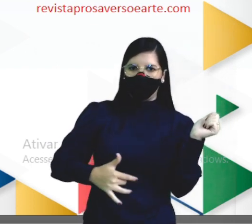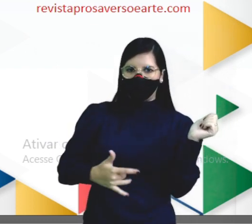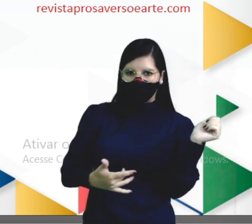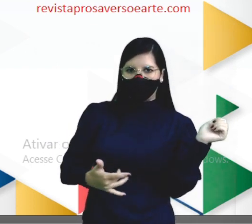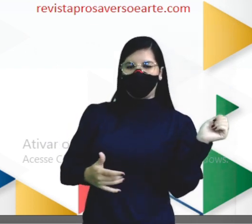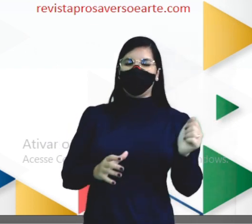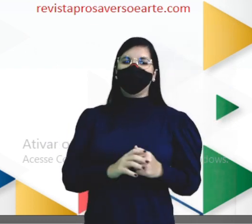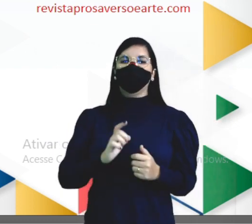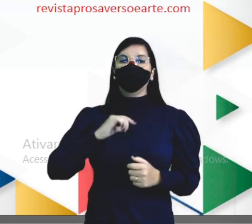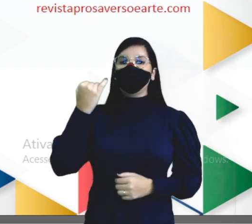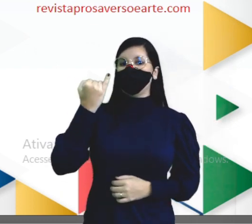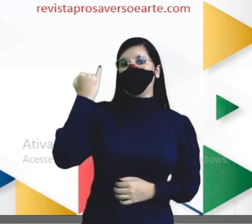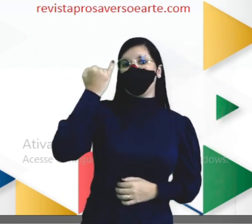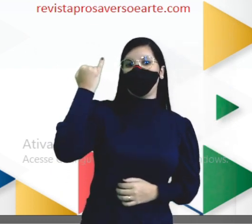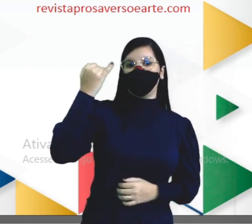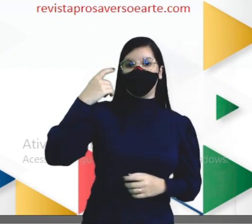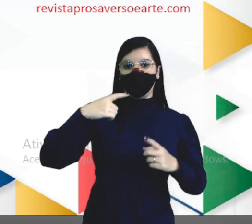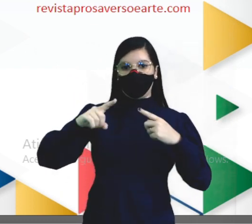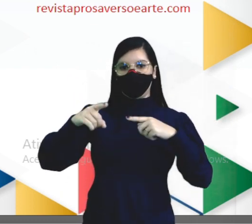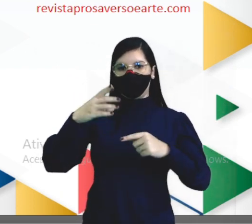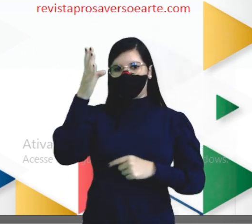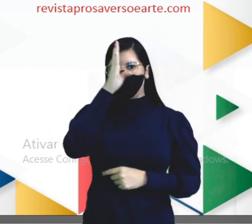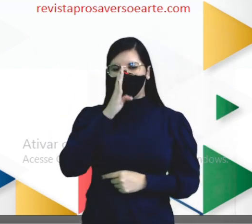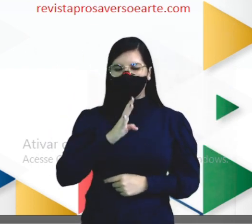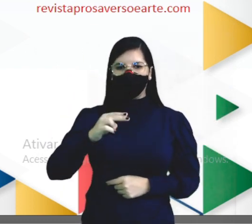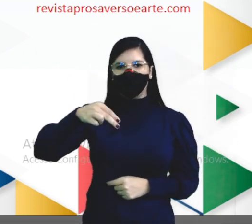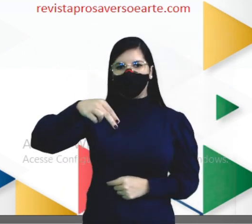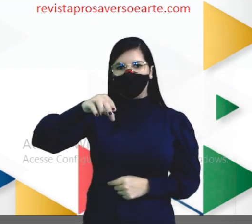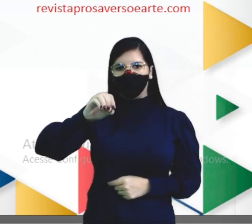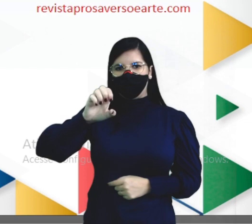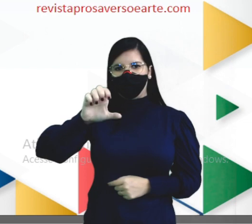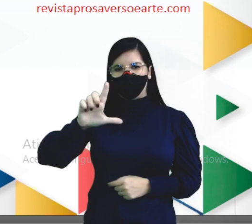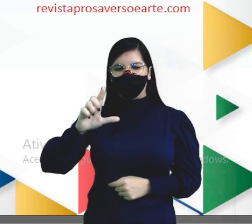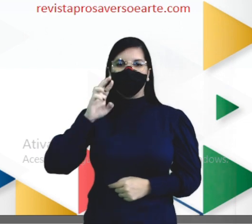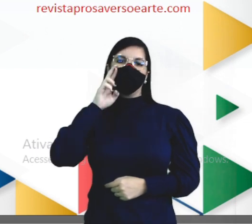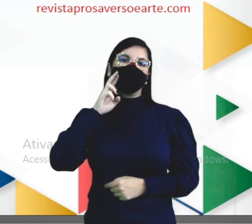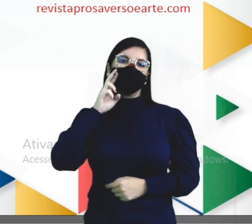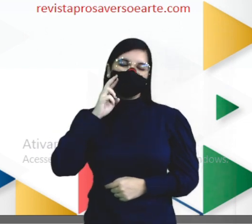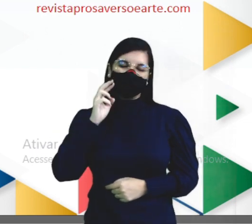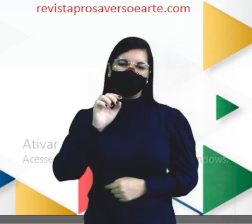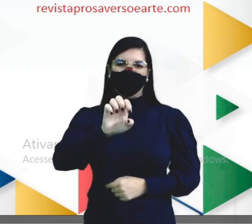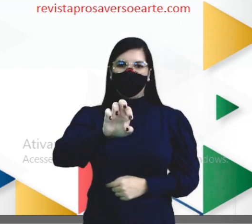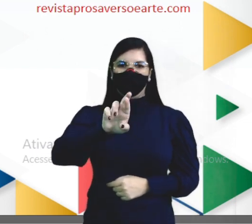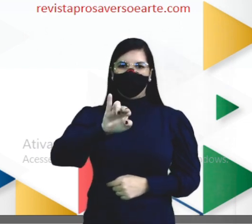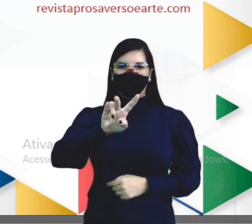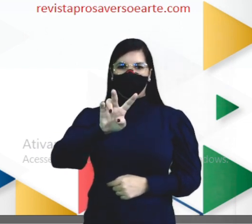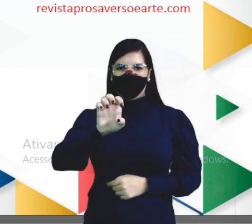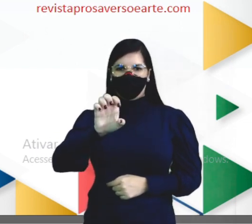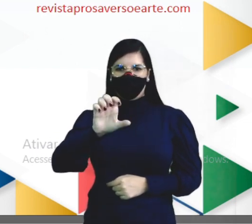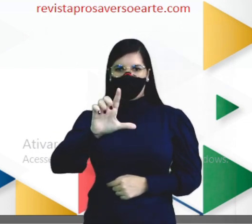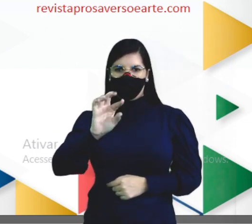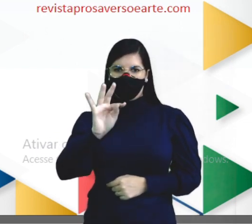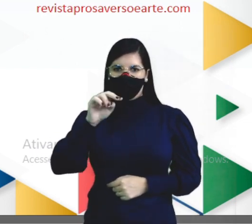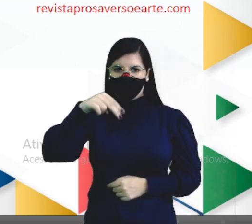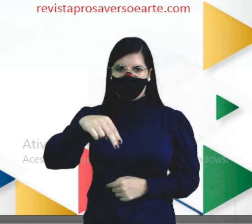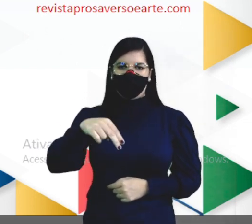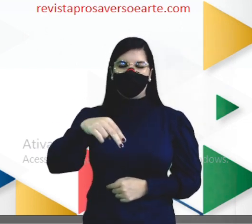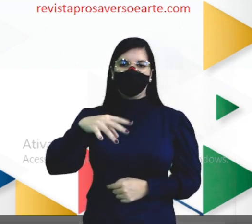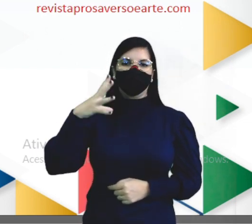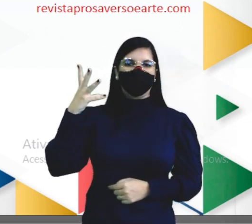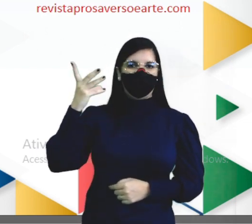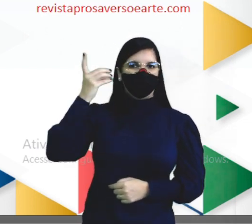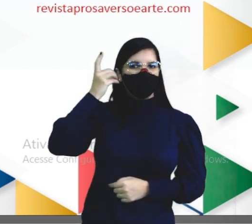com nomes importantes da música brasileira, como Noel Rosa e Erivelto Martins. Então, assim, como a rádio já